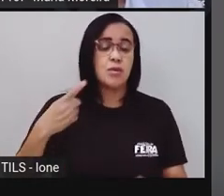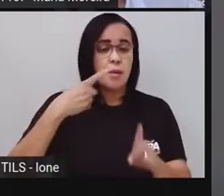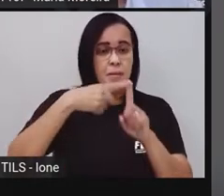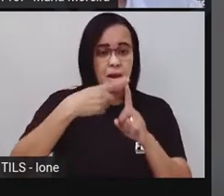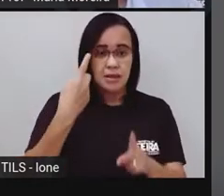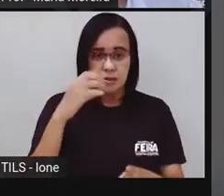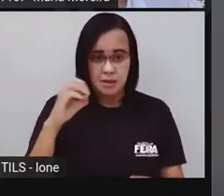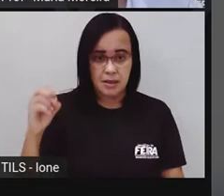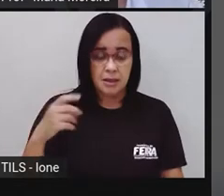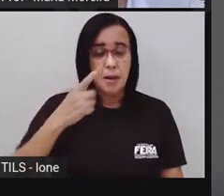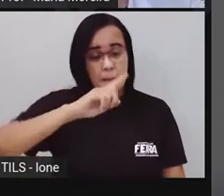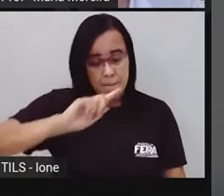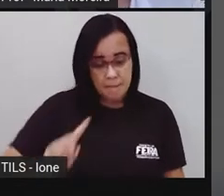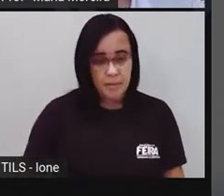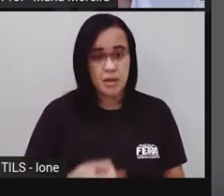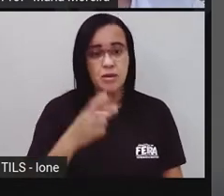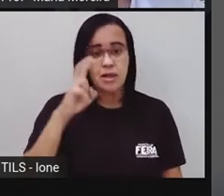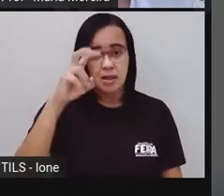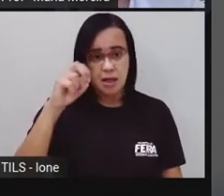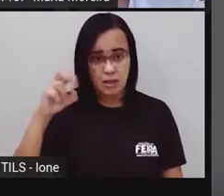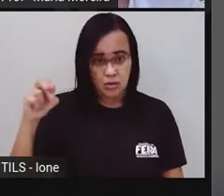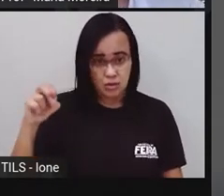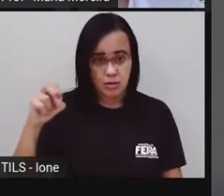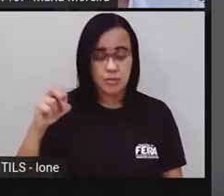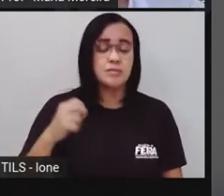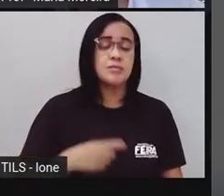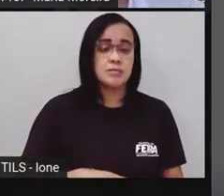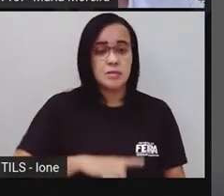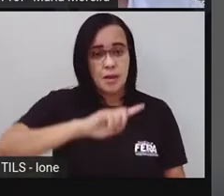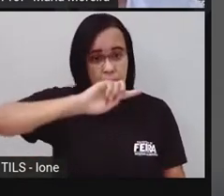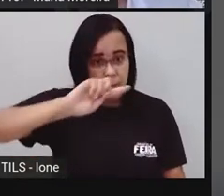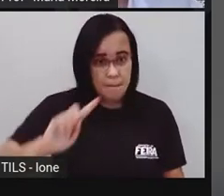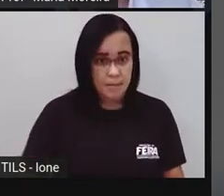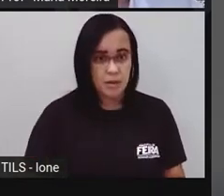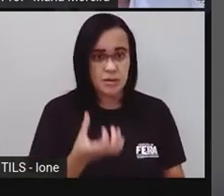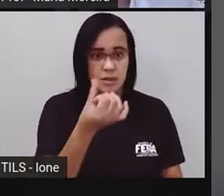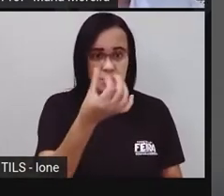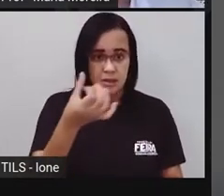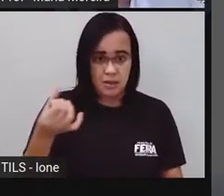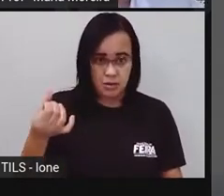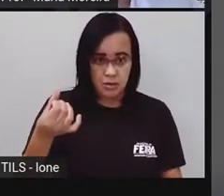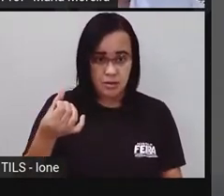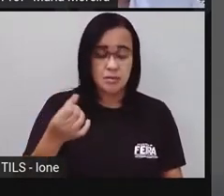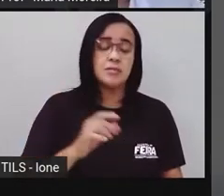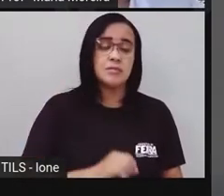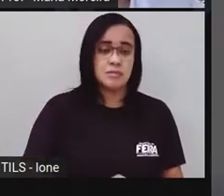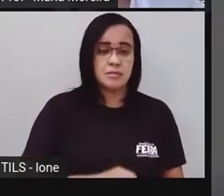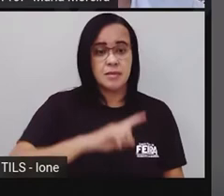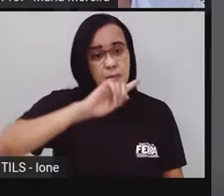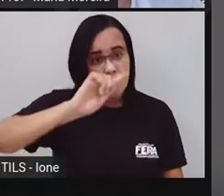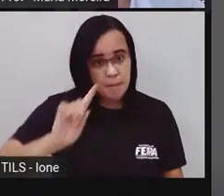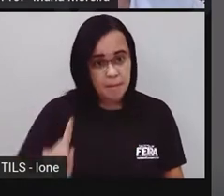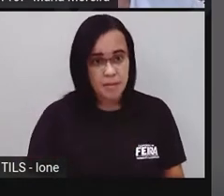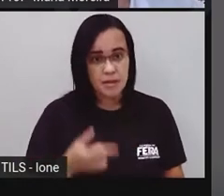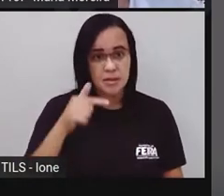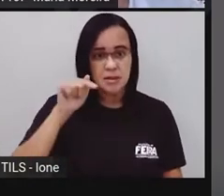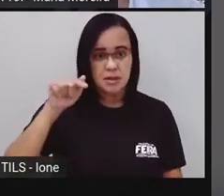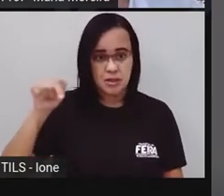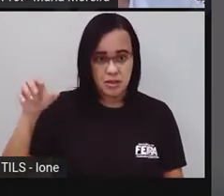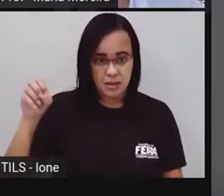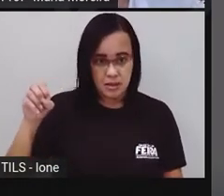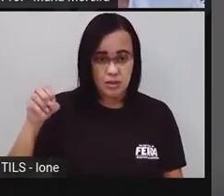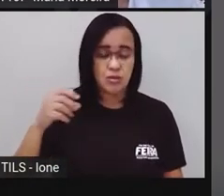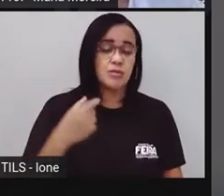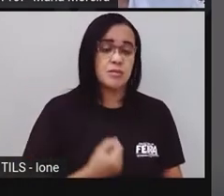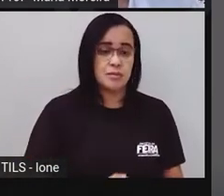quatrocentos mais 100 mil quinhentos mais 100 mil e 600 com mais 100 mil e